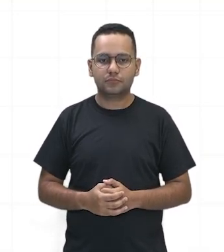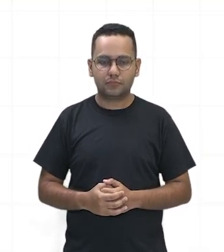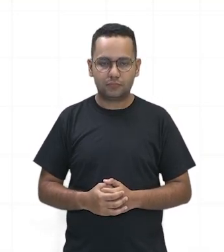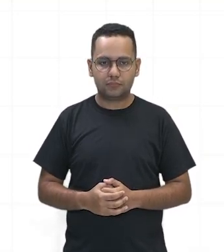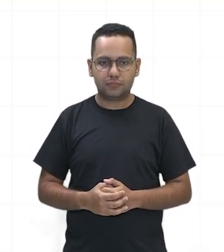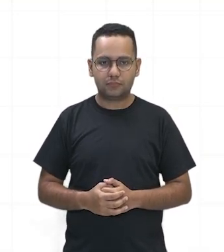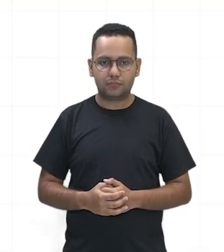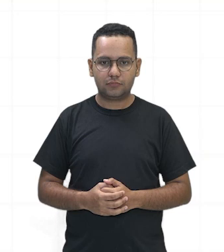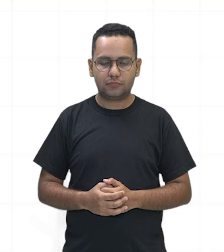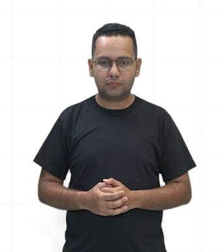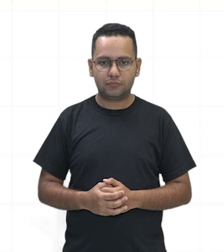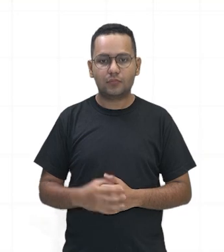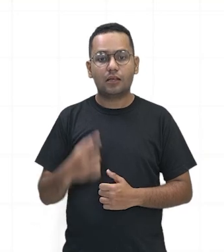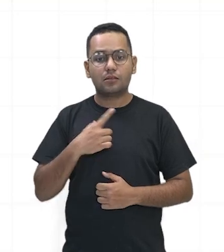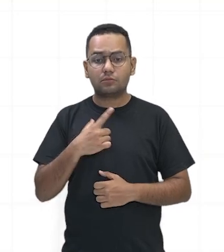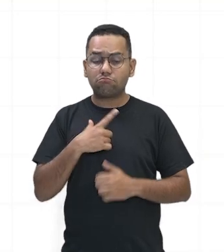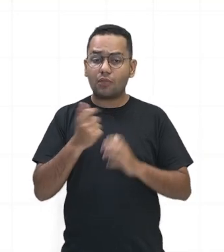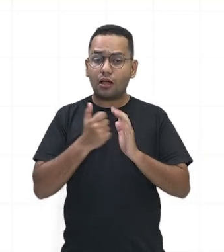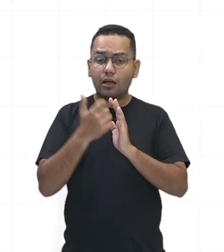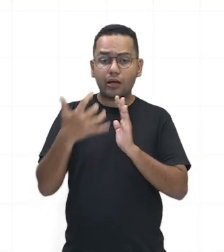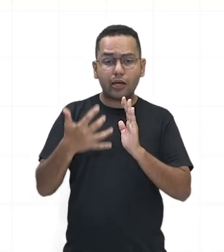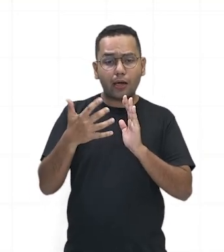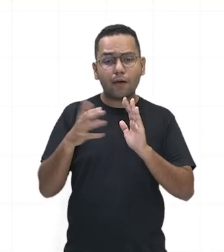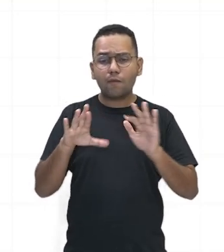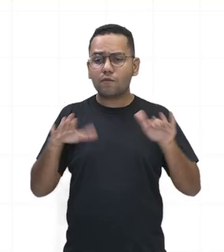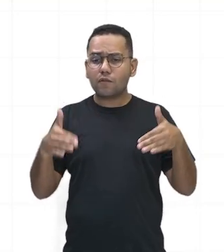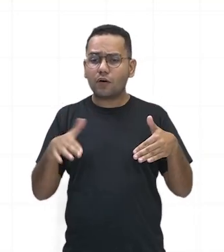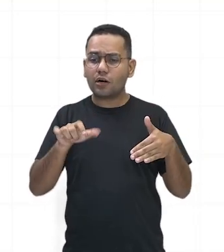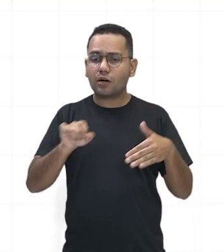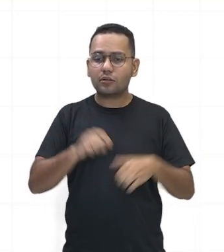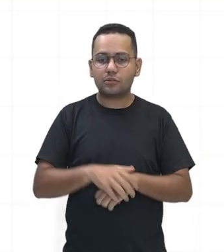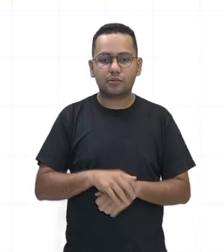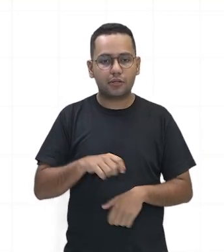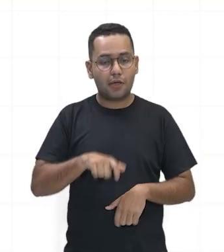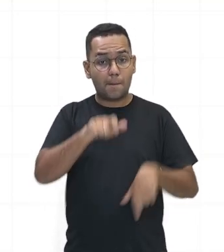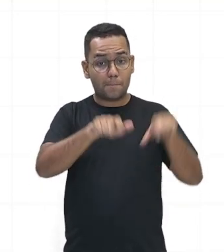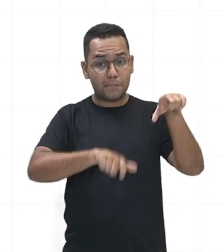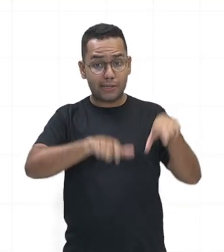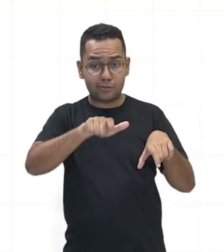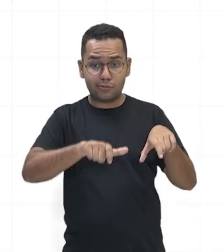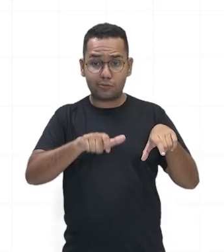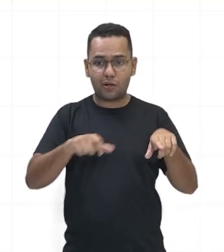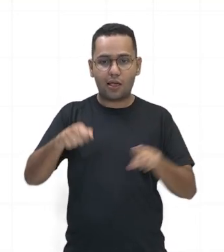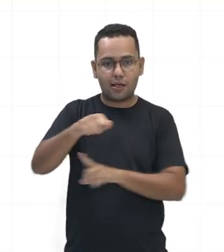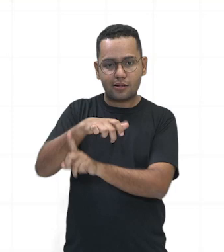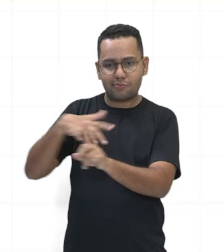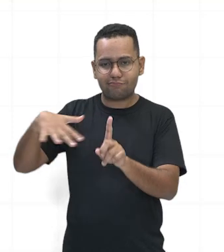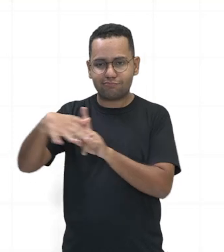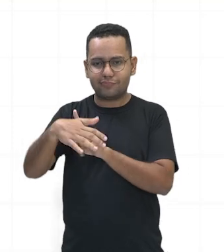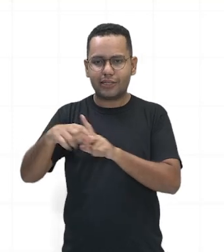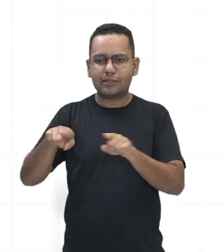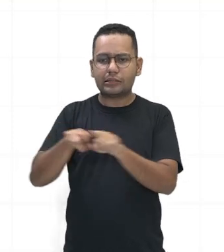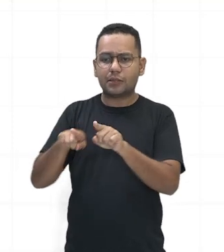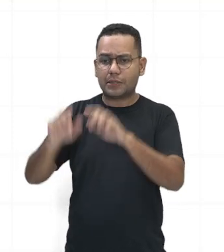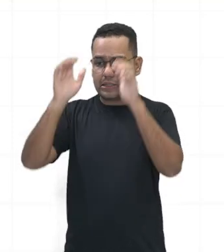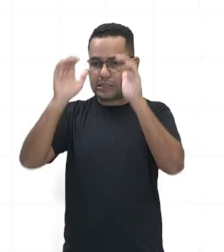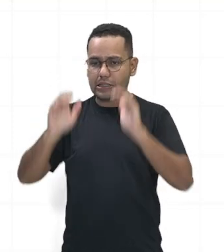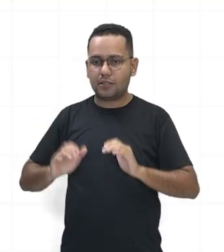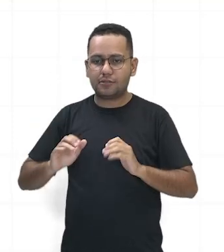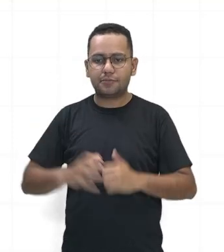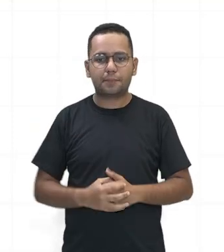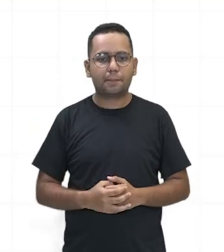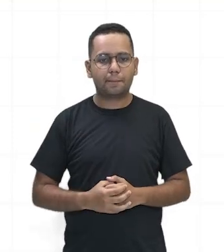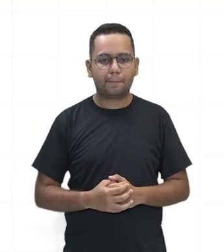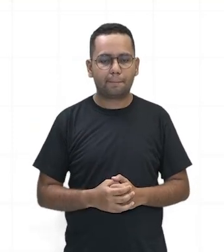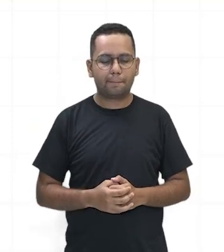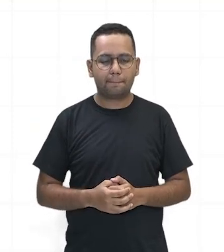o meio ambiente, a cidadania. Para pensar, a pessoa humana, ela